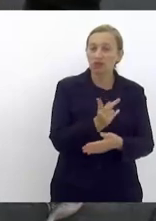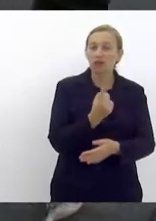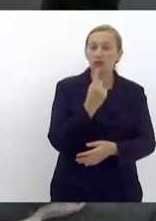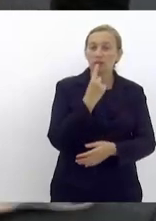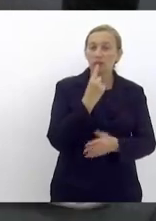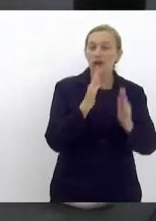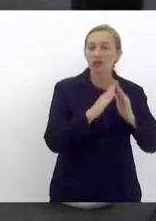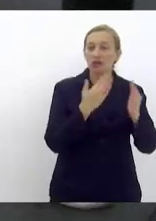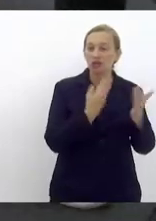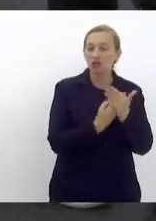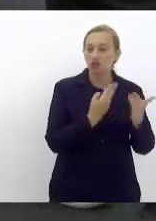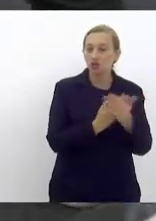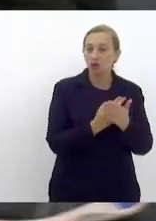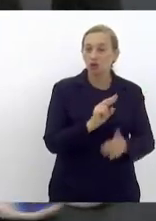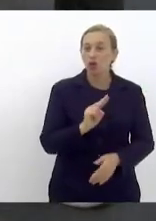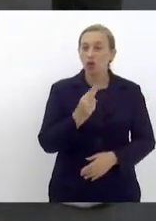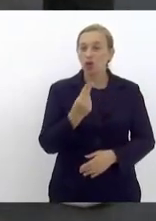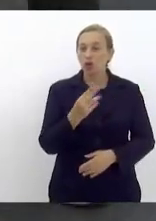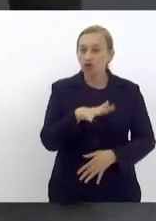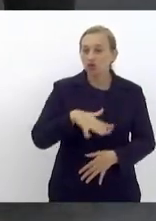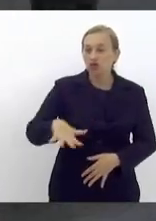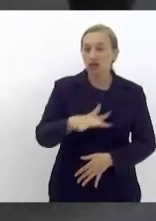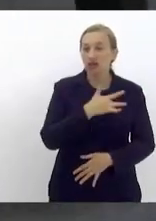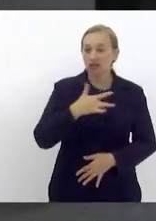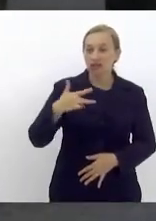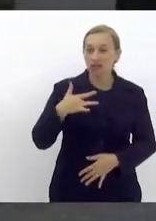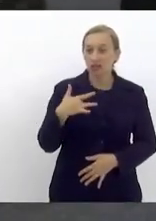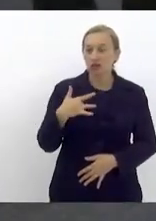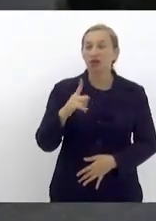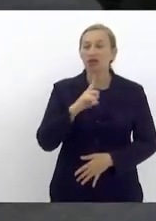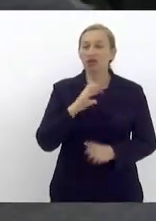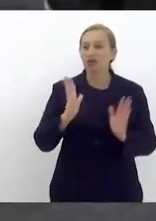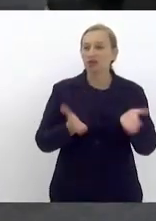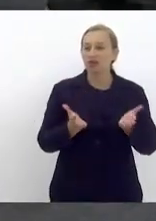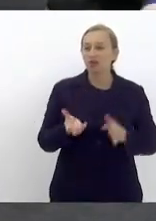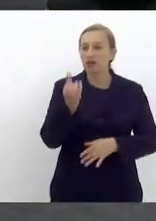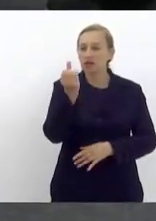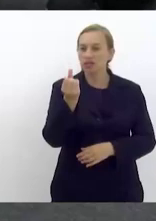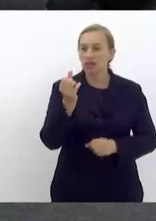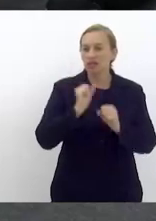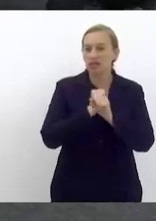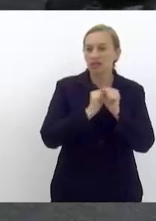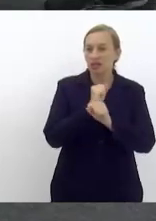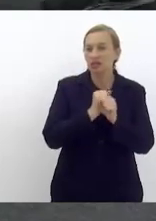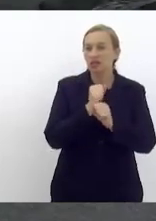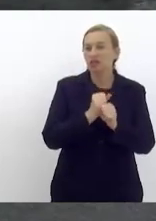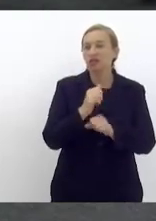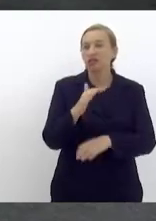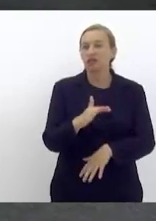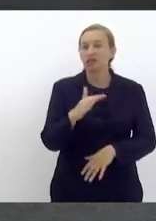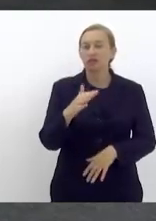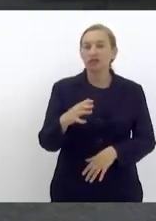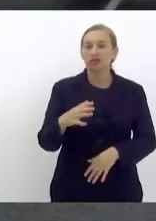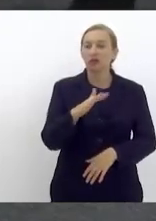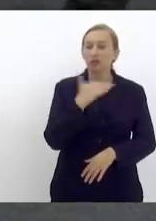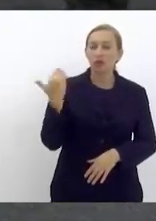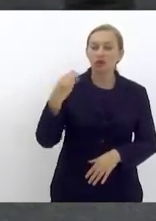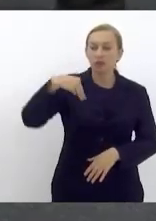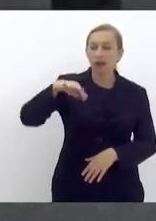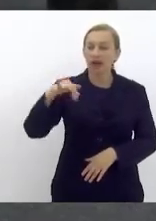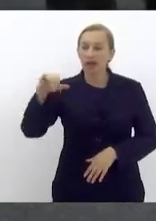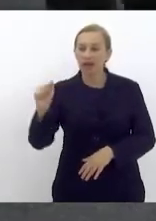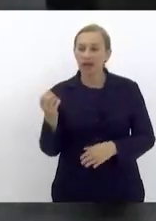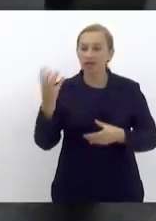de escolas e nem de unidades de saúde. A gente teve agora 6 anos do assassinato da Maria Eduarda dentro